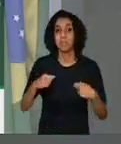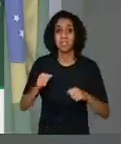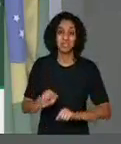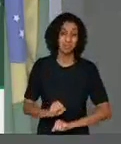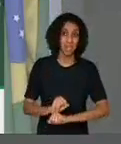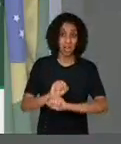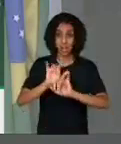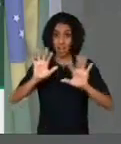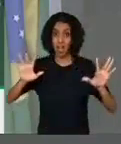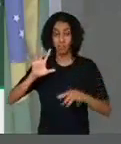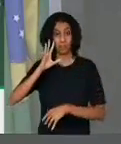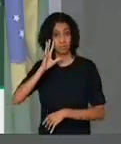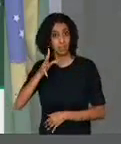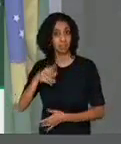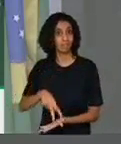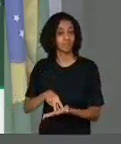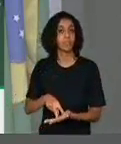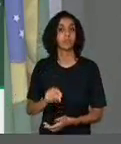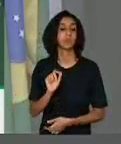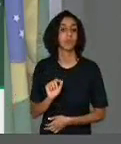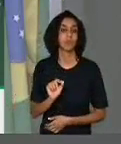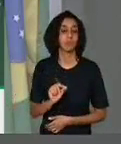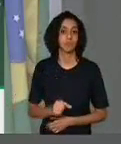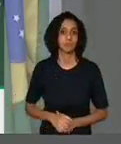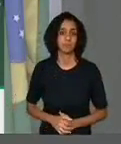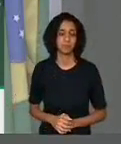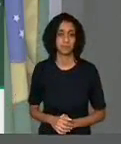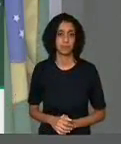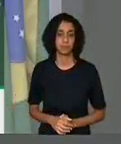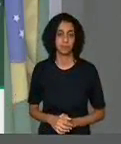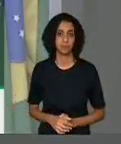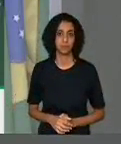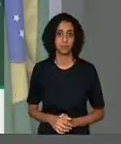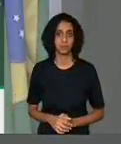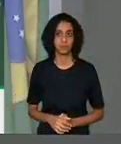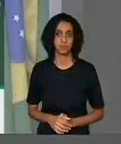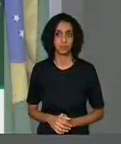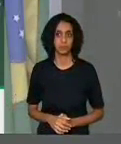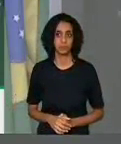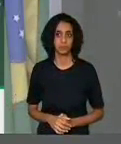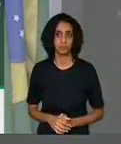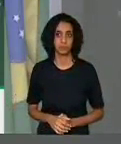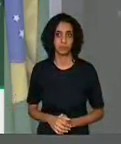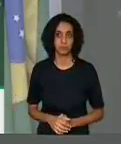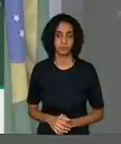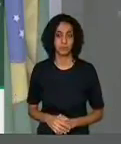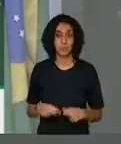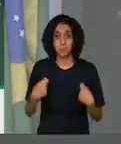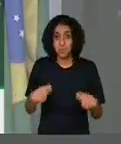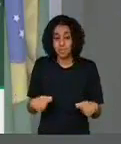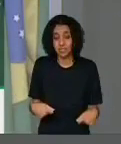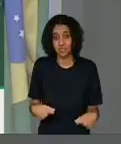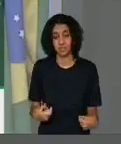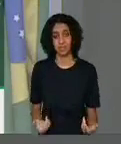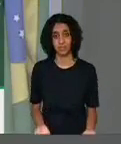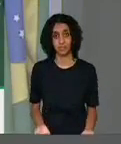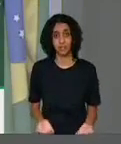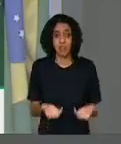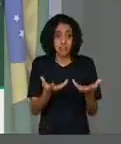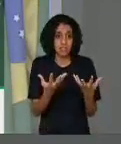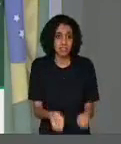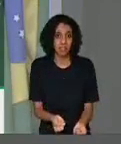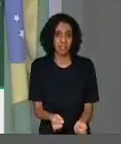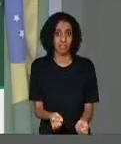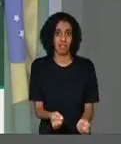clara, peremptória, a necessidade de se aceitar o